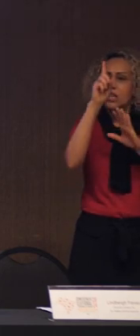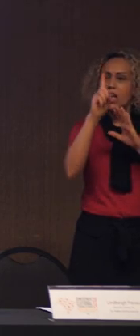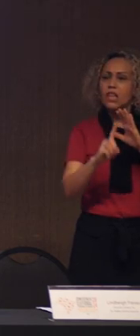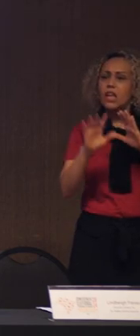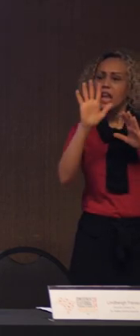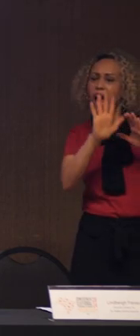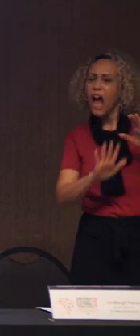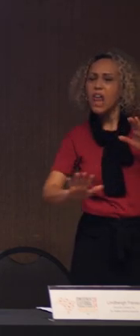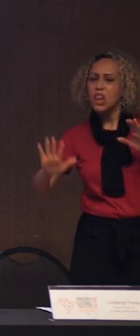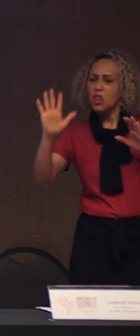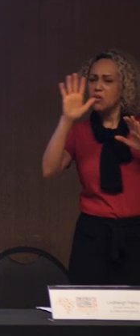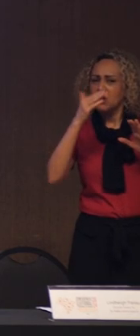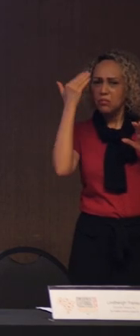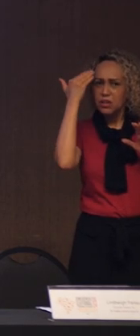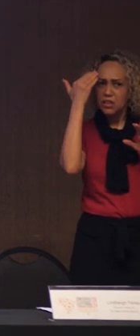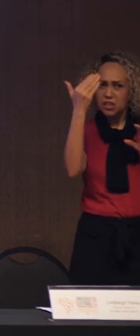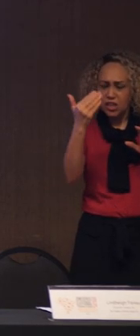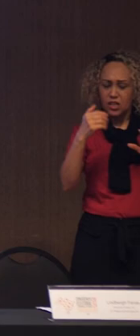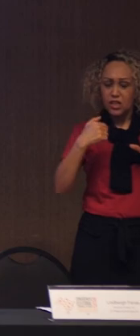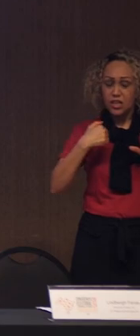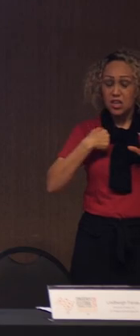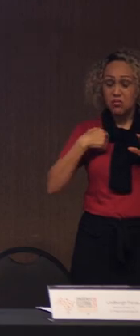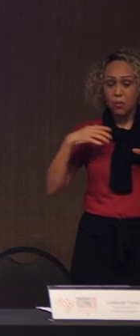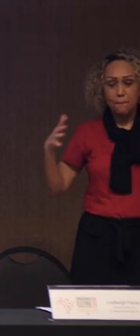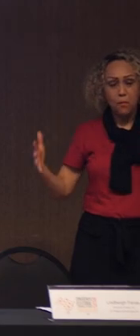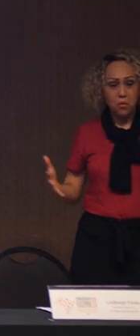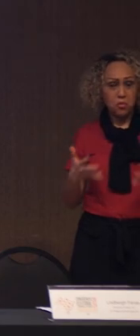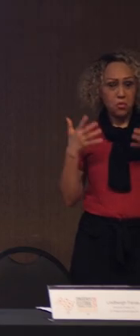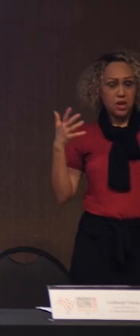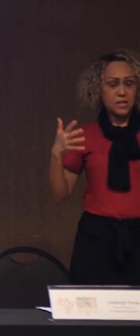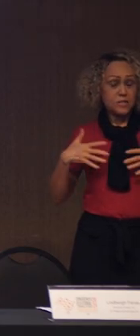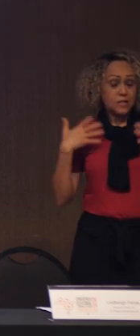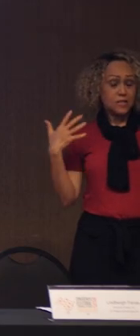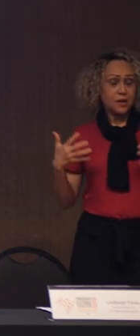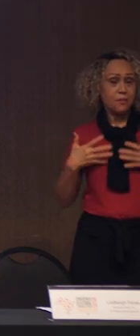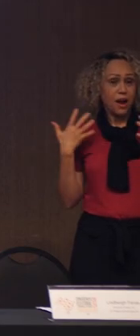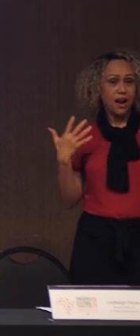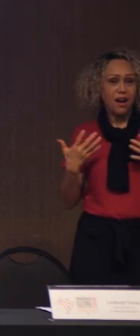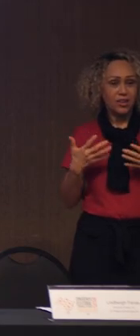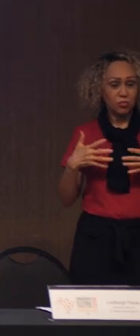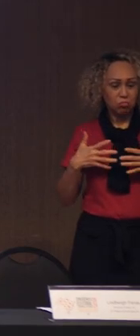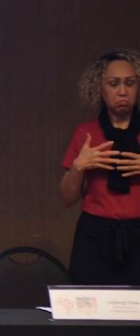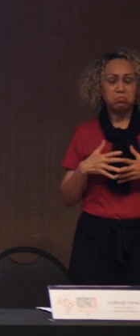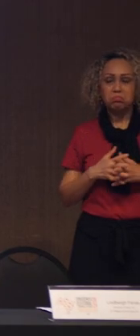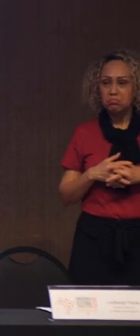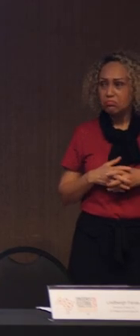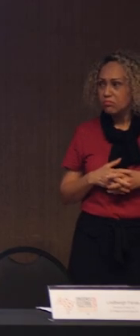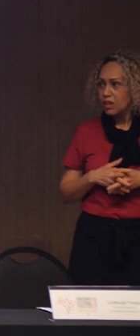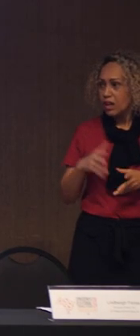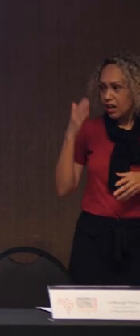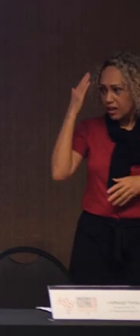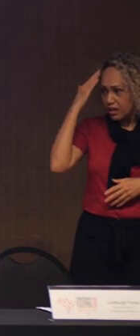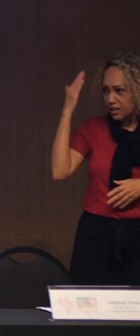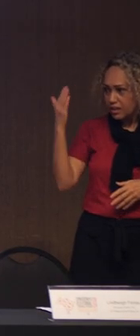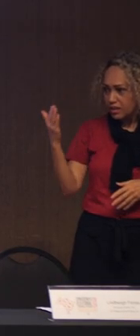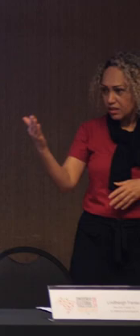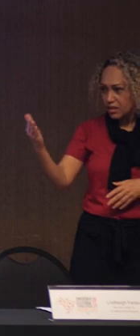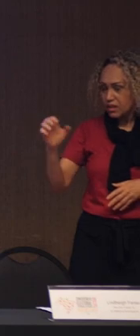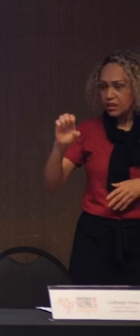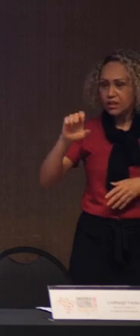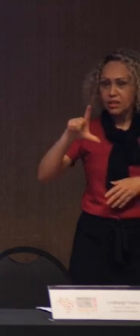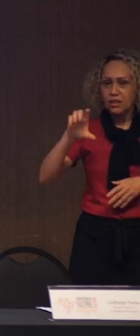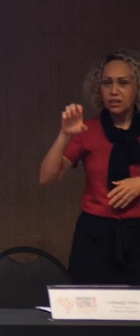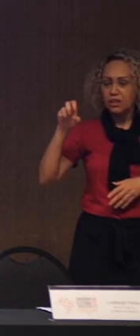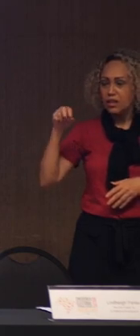muito animado com essa conferência, porque eu cheguei a pouco. Então, Ellen, agradecer a você que está ainda conduzindo a mesa, muito